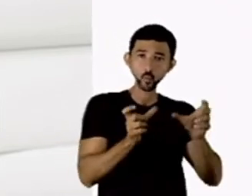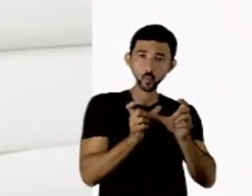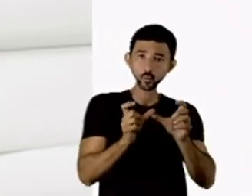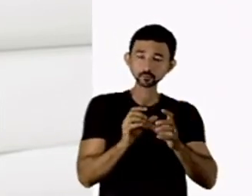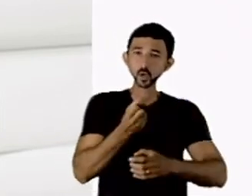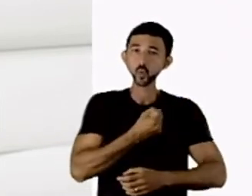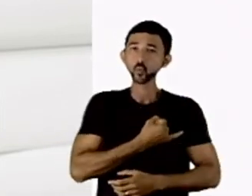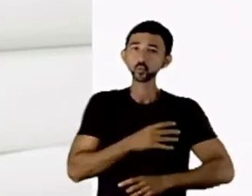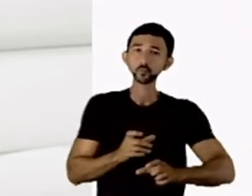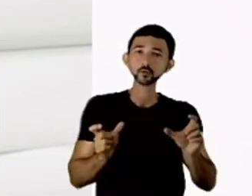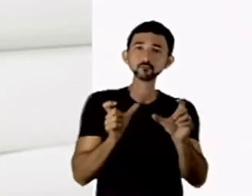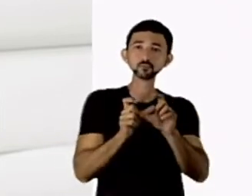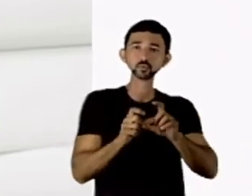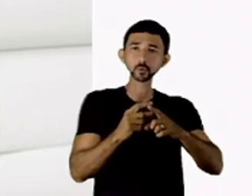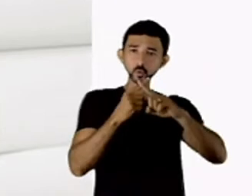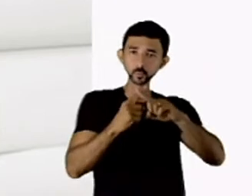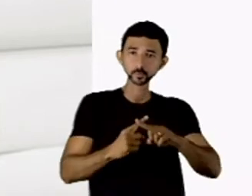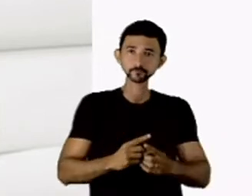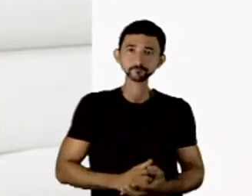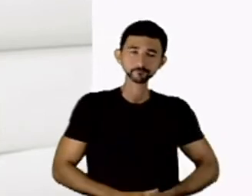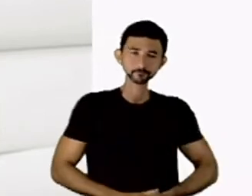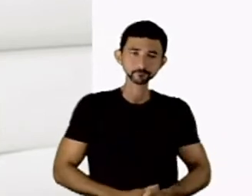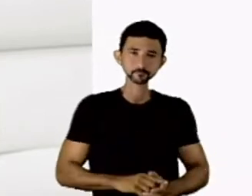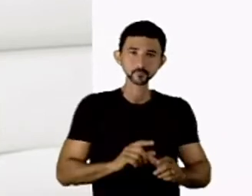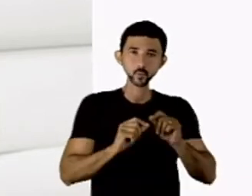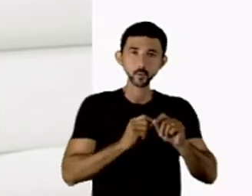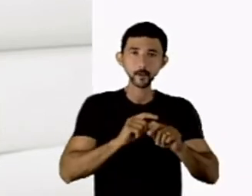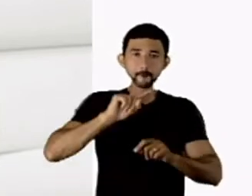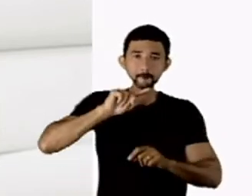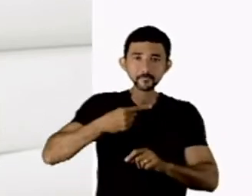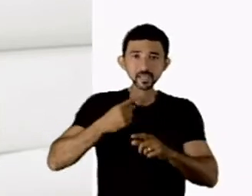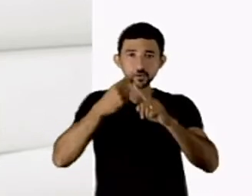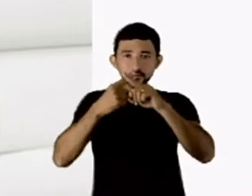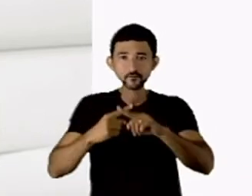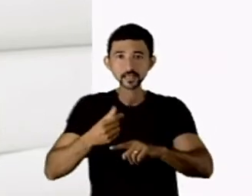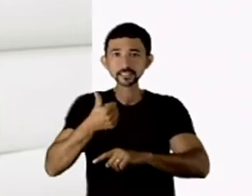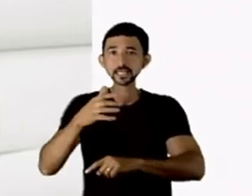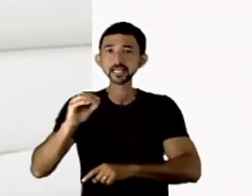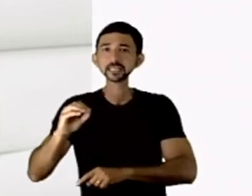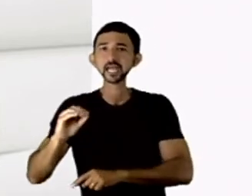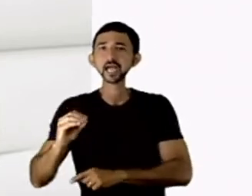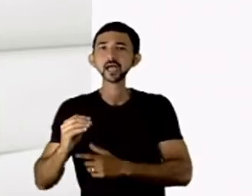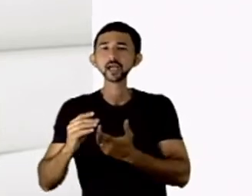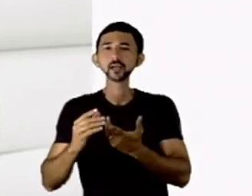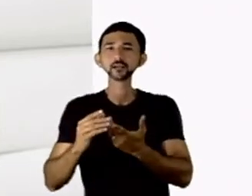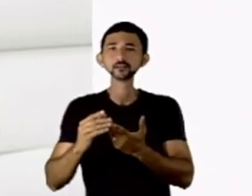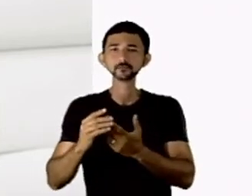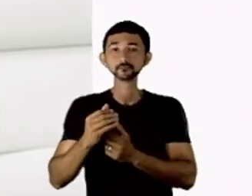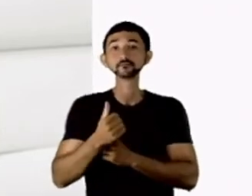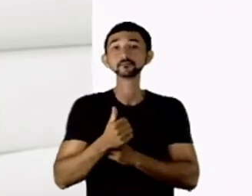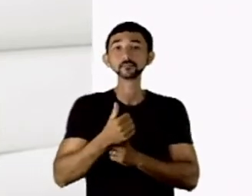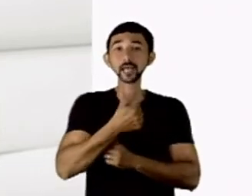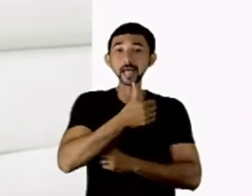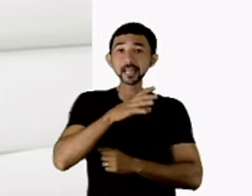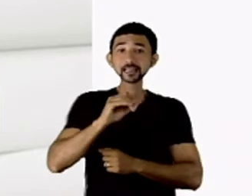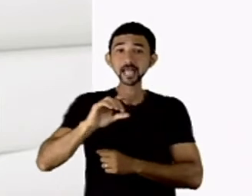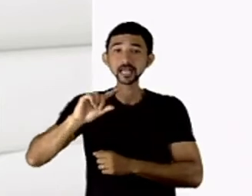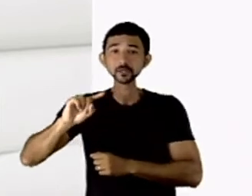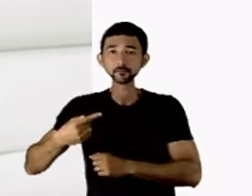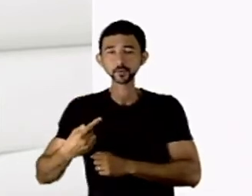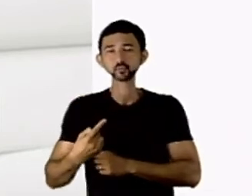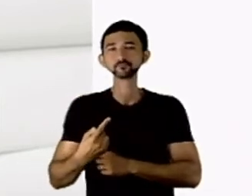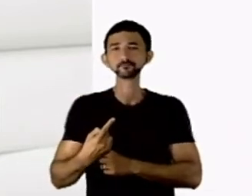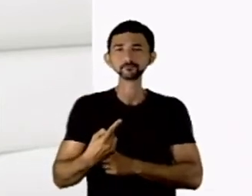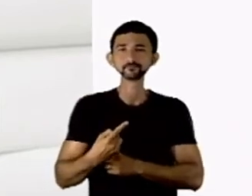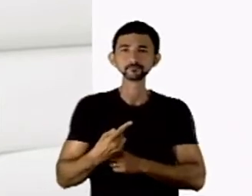esses dois para multiplicá-los. Ou seja, 1.000 vezes 10, 10.000, tá? Então,